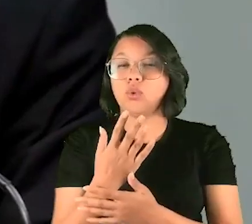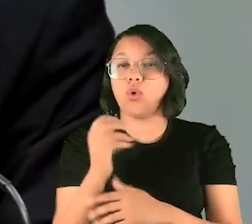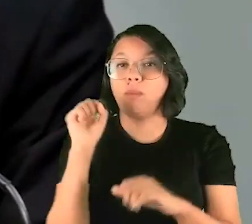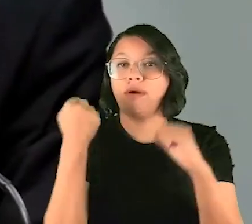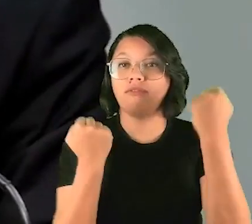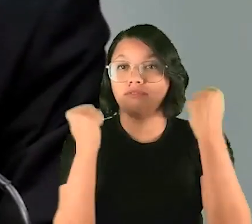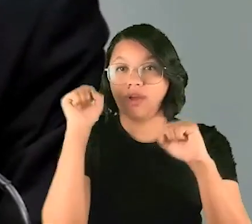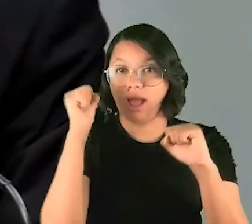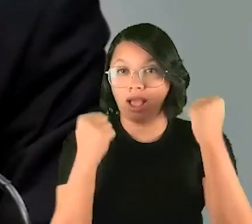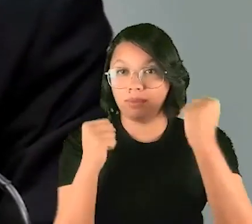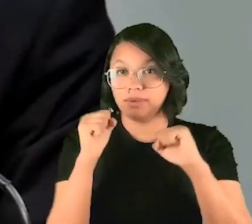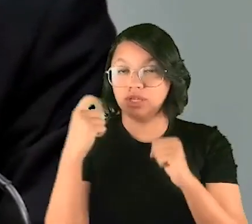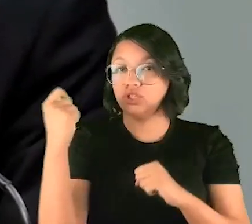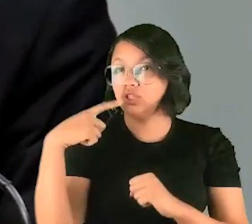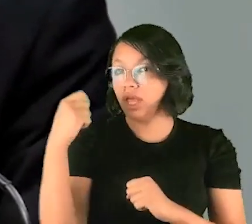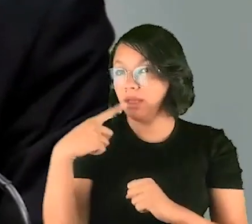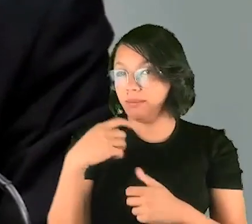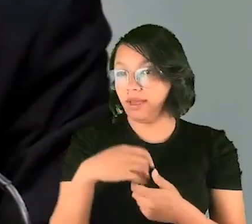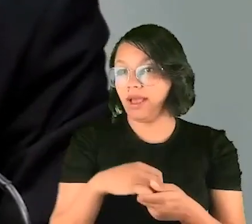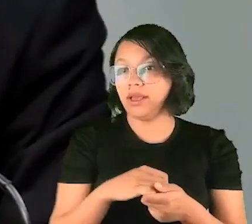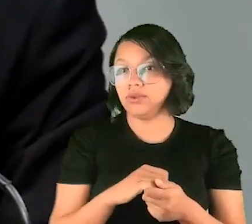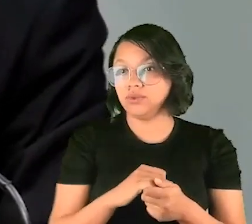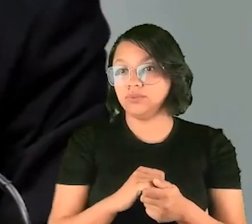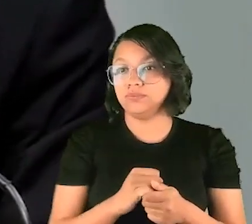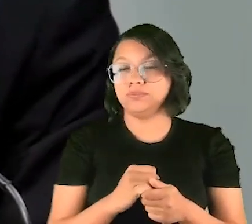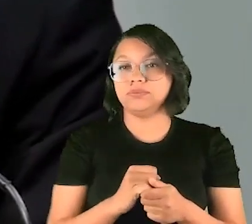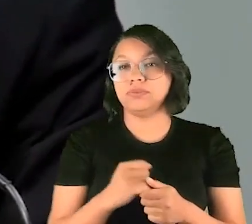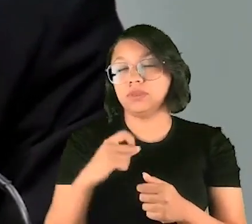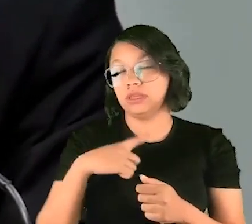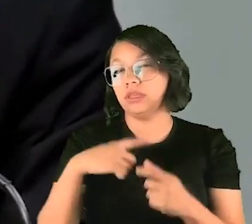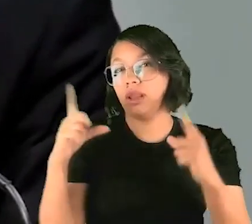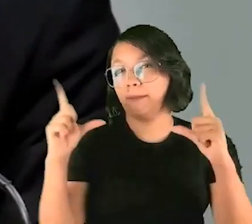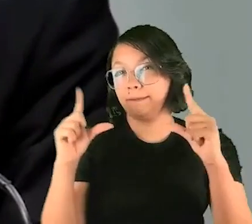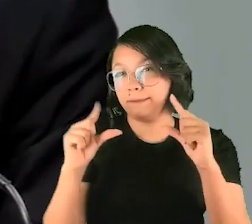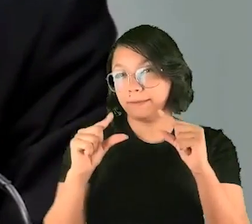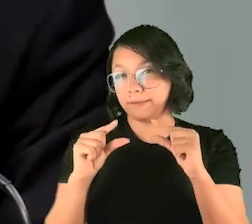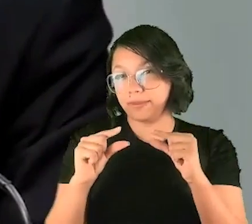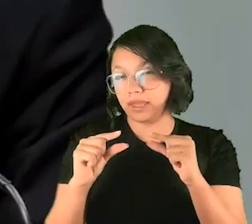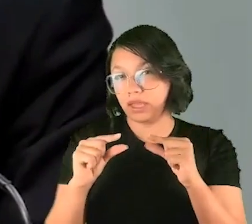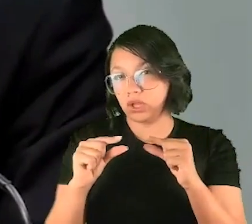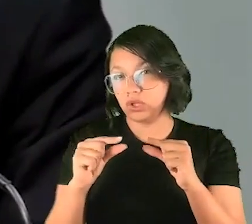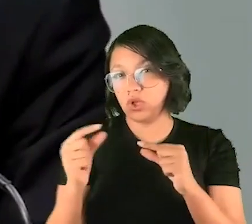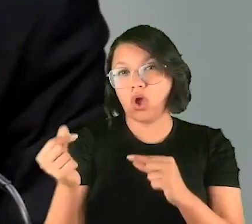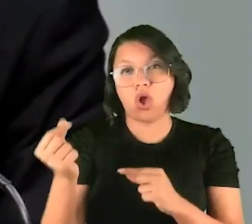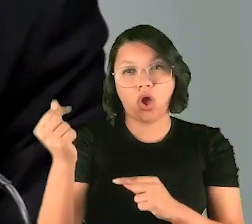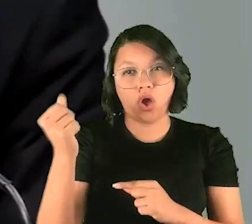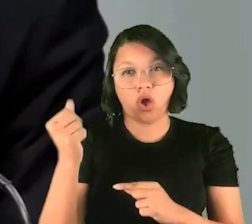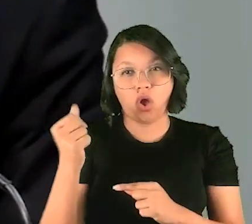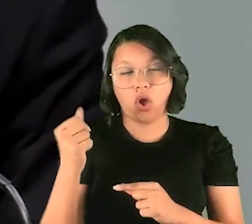que construiu uma fábrica de CAR-T-cell em Ribeirão Preto. Então, seria um produto brasileiro com potencial de ser